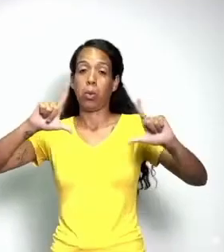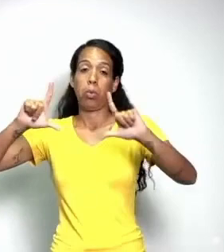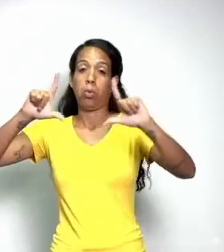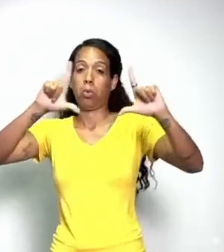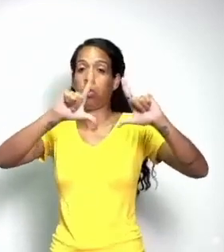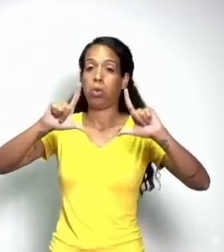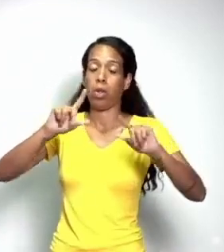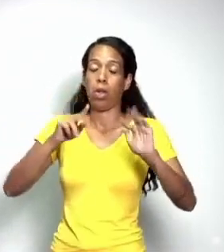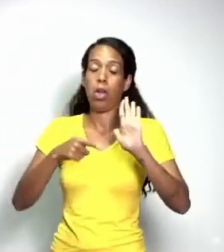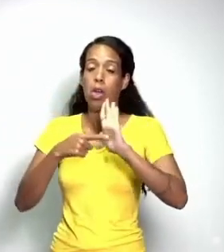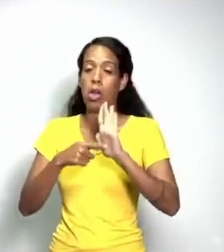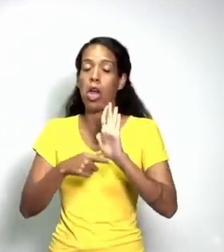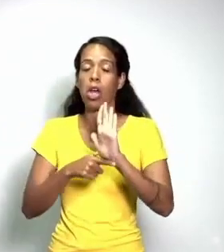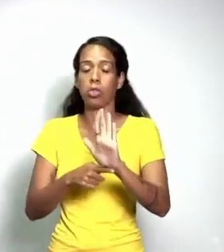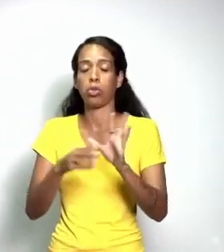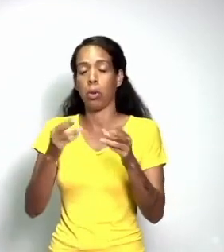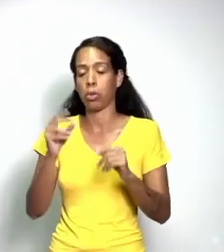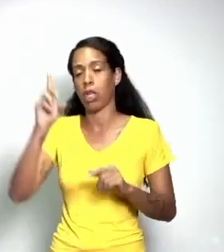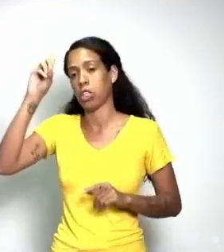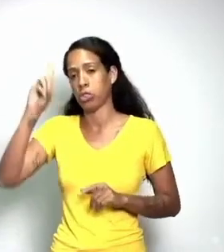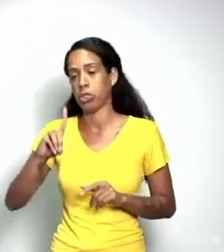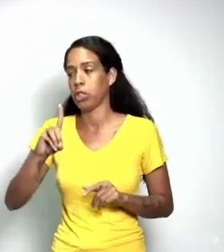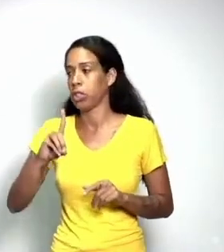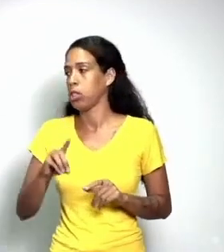e que ajuda muito a direção a